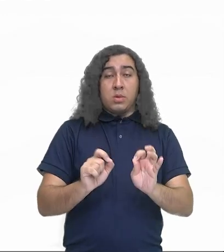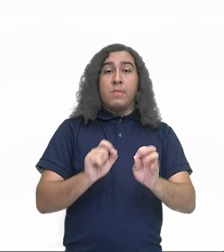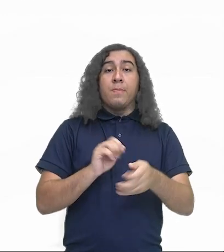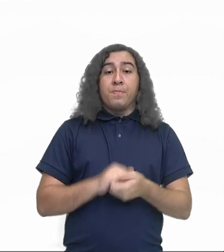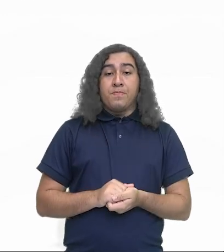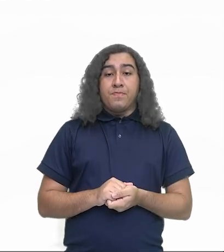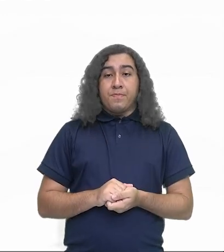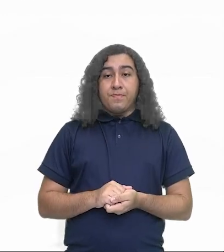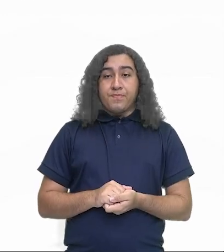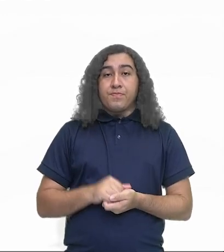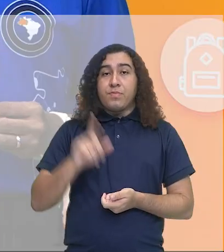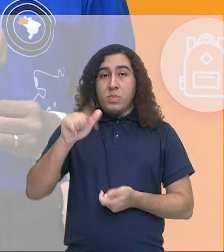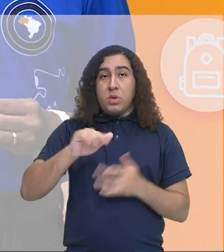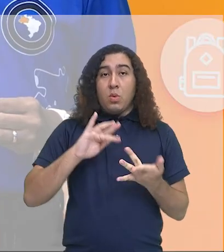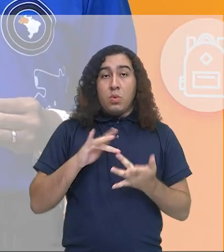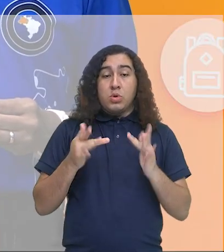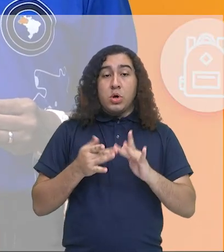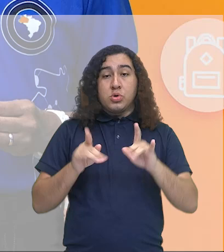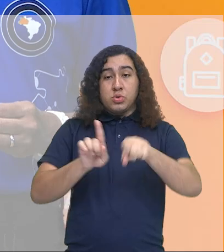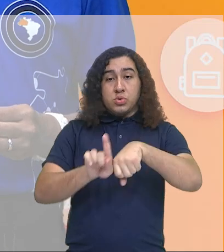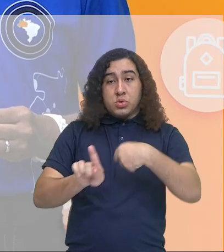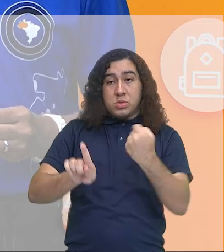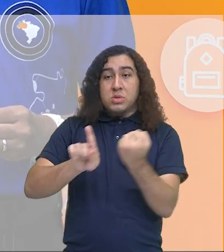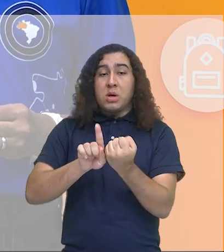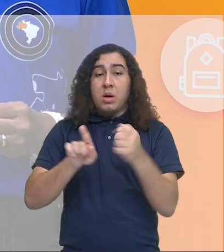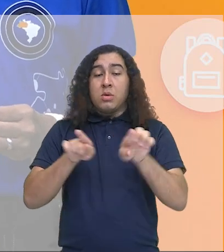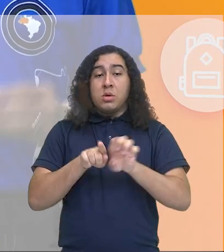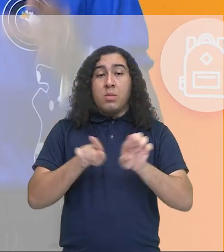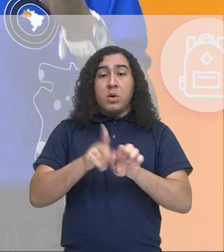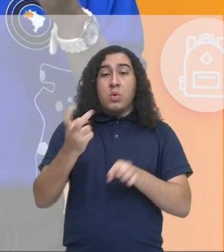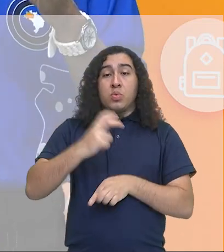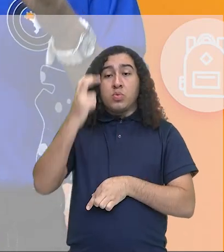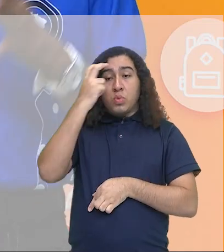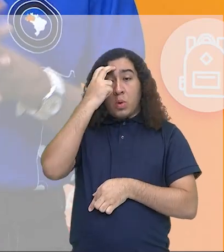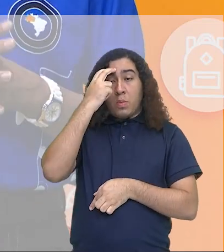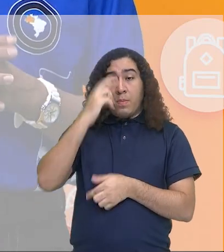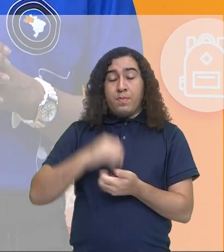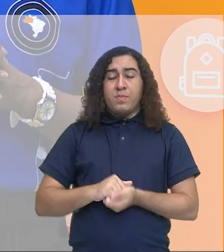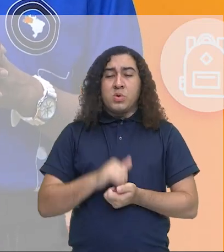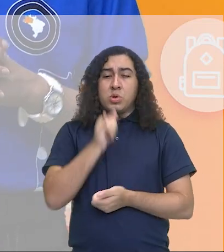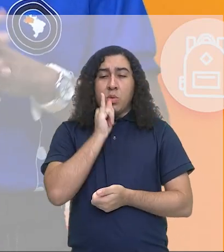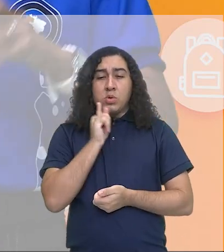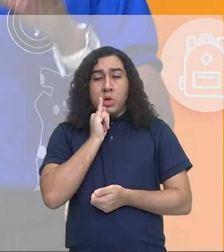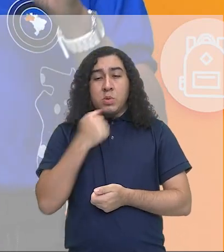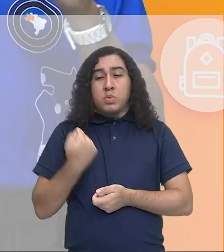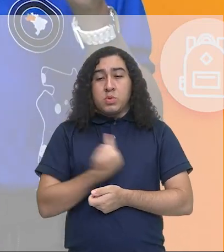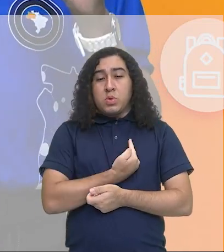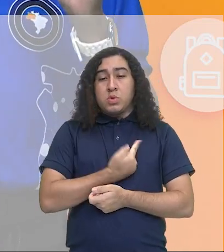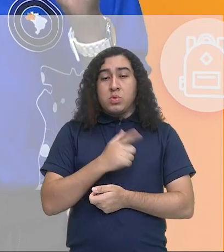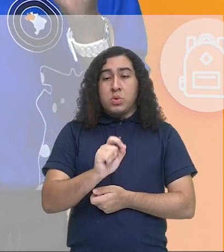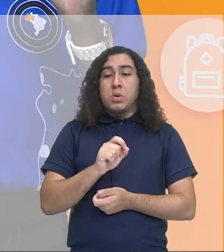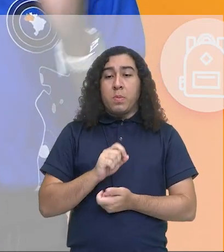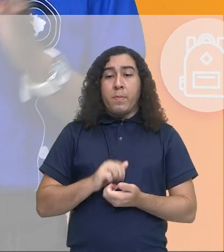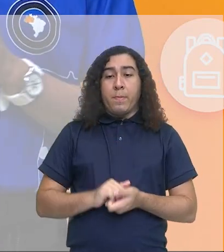produtos de um contexto social e cultural. Só um exemplo aqui para nós